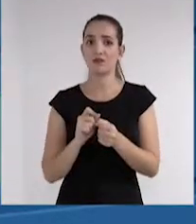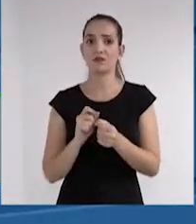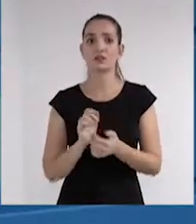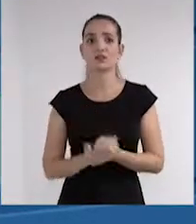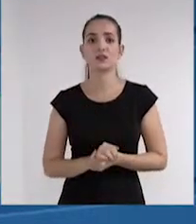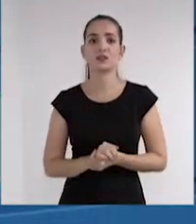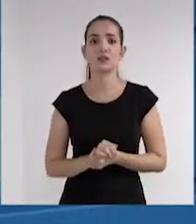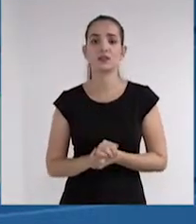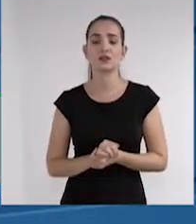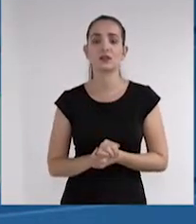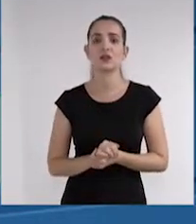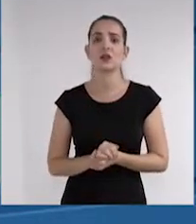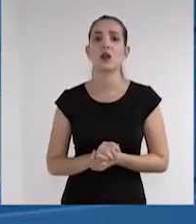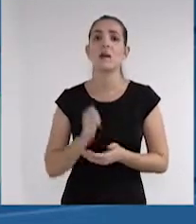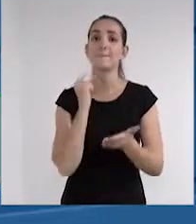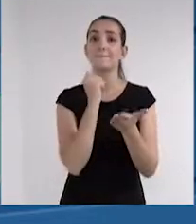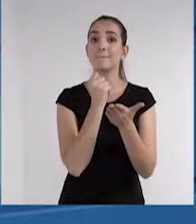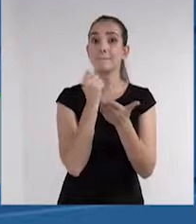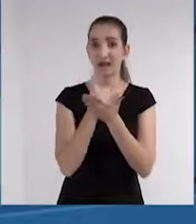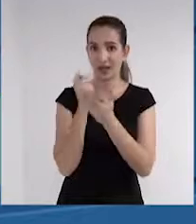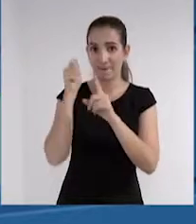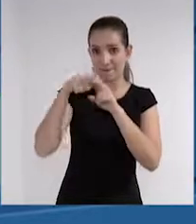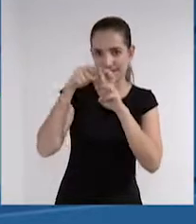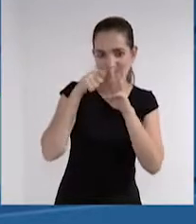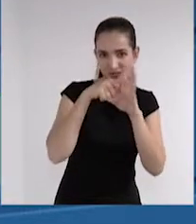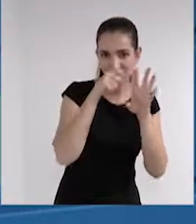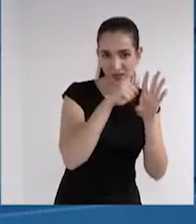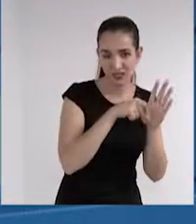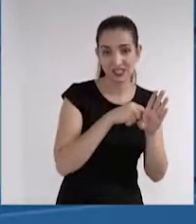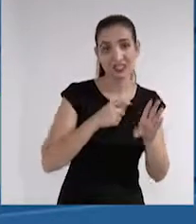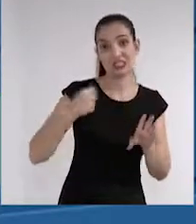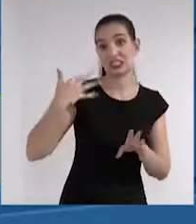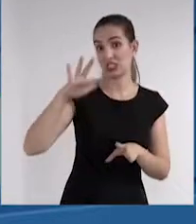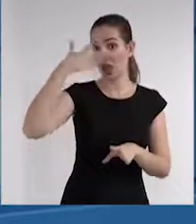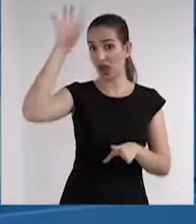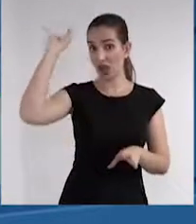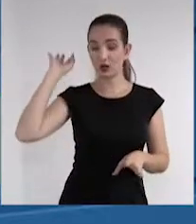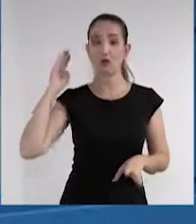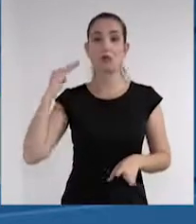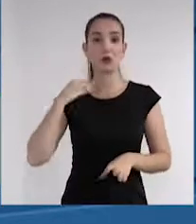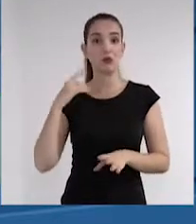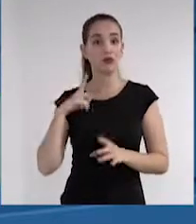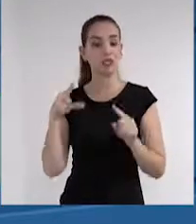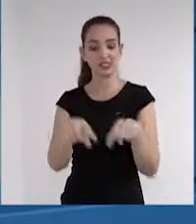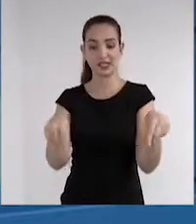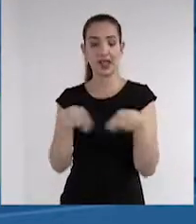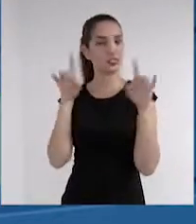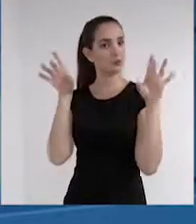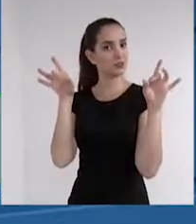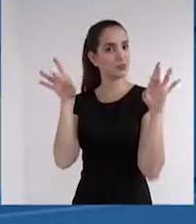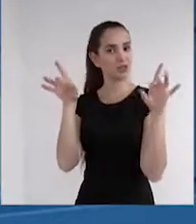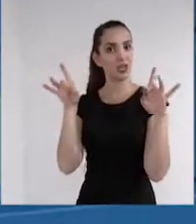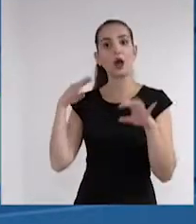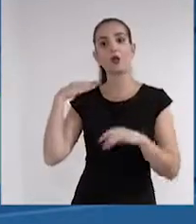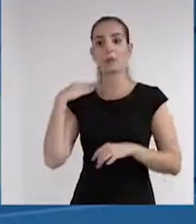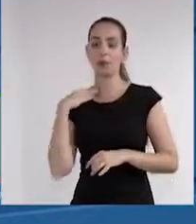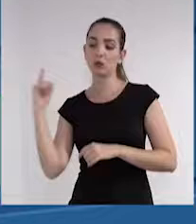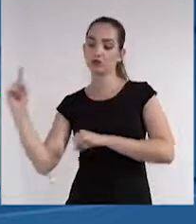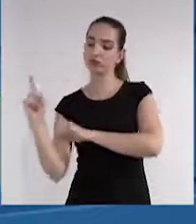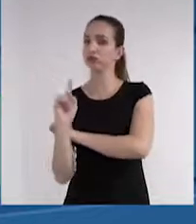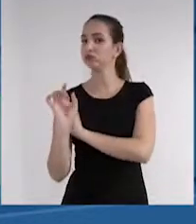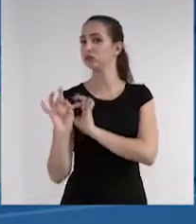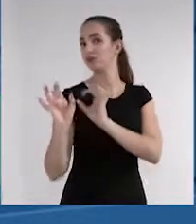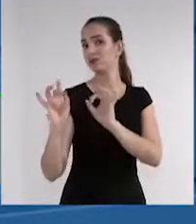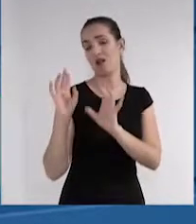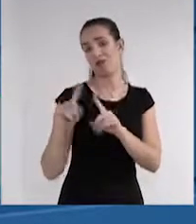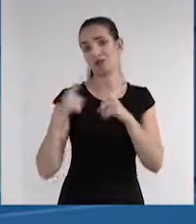alto, esse chega na hora, ele é atendido na sala VIP. Engana-se aqueles que falam da questão do latifúndio e quer criticar